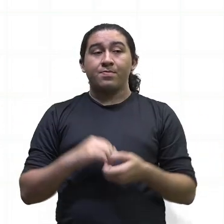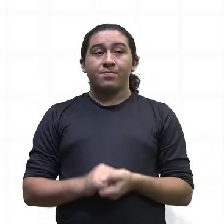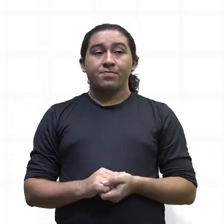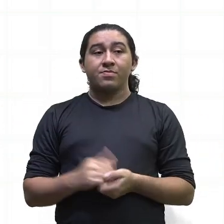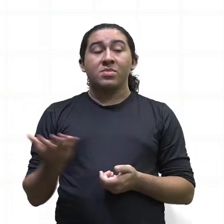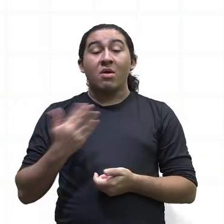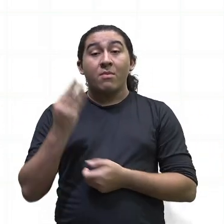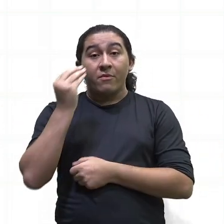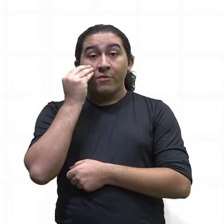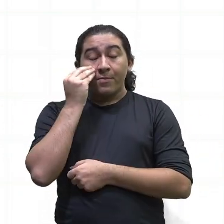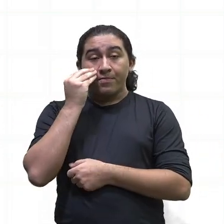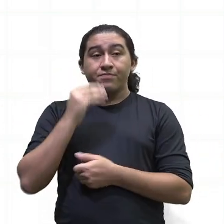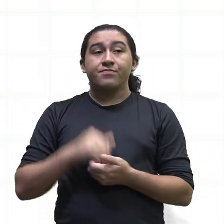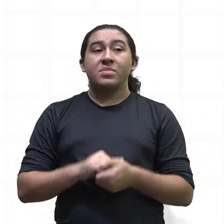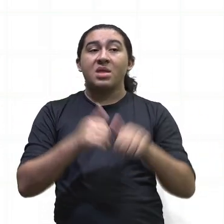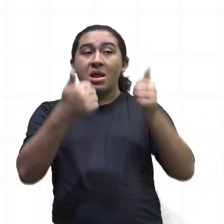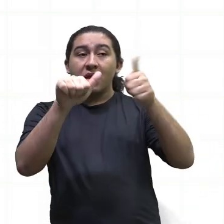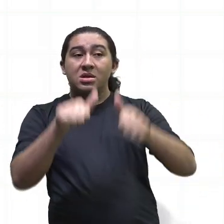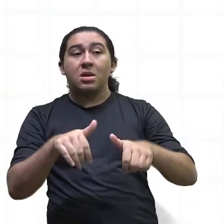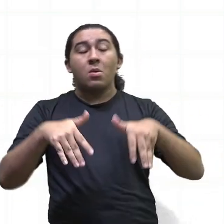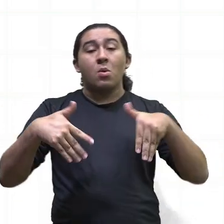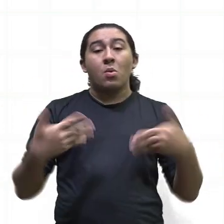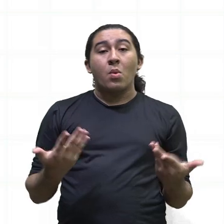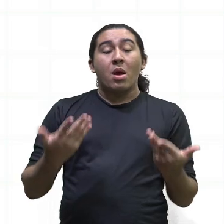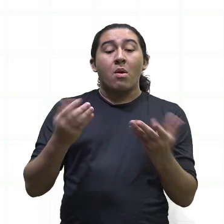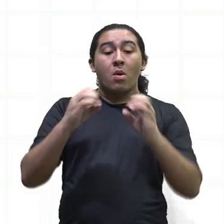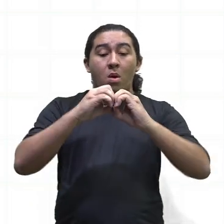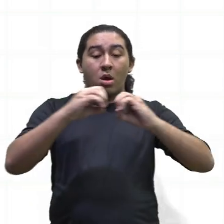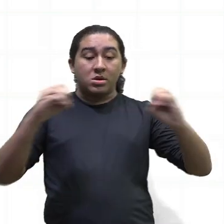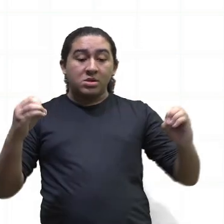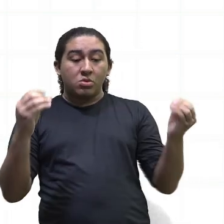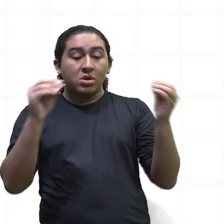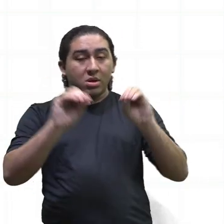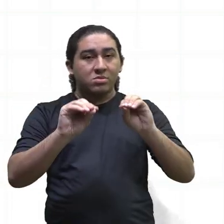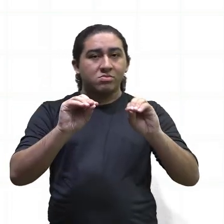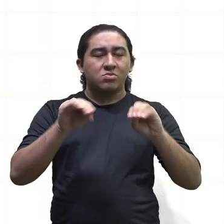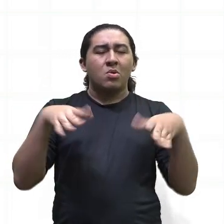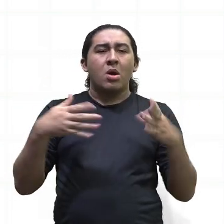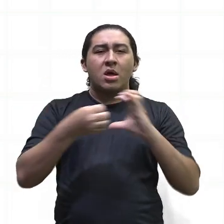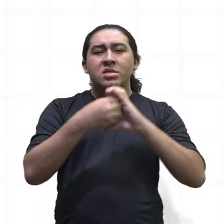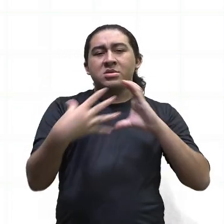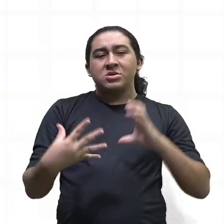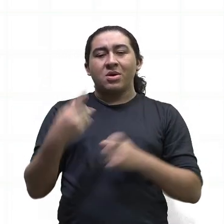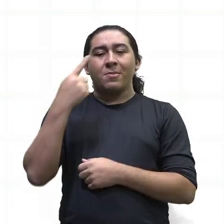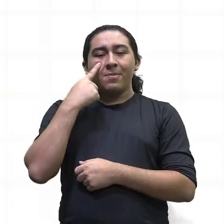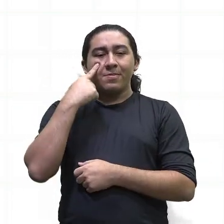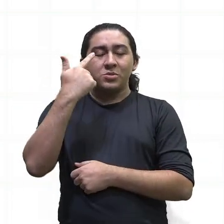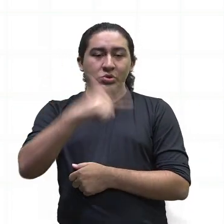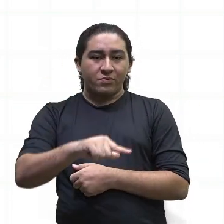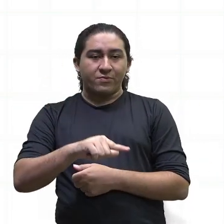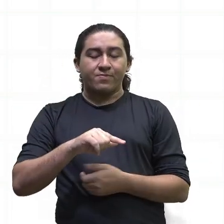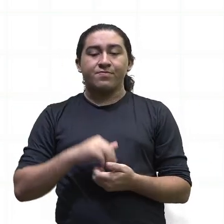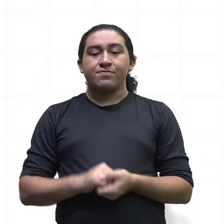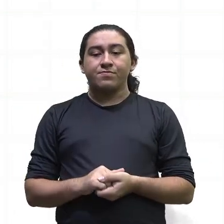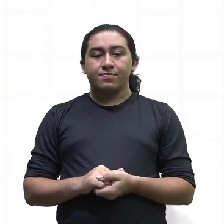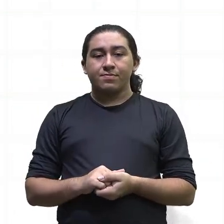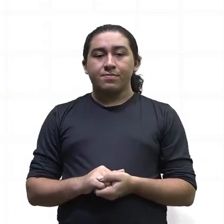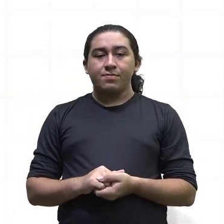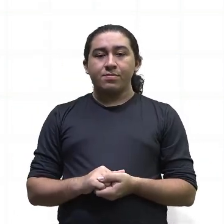Então, vamos lá verificar o que compõe a nossa oração novamente. Vejam só, nós temos